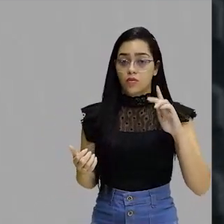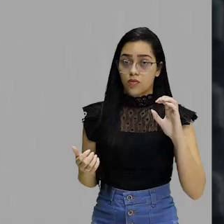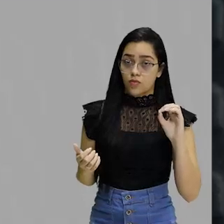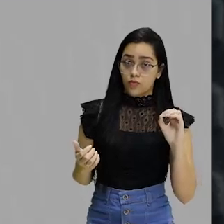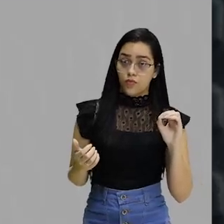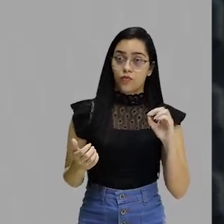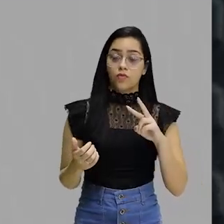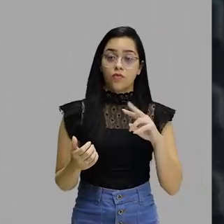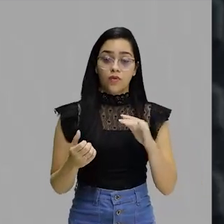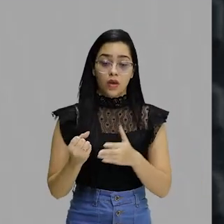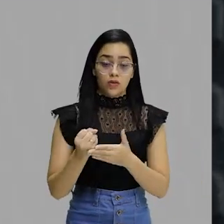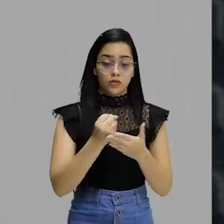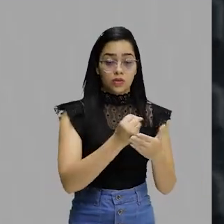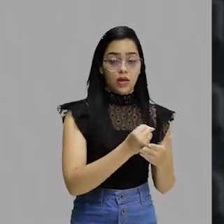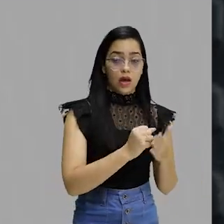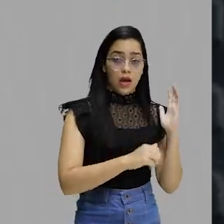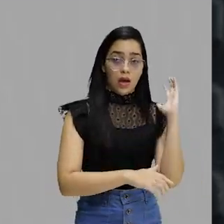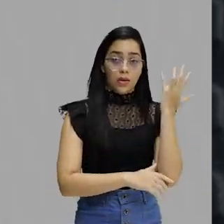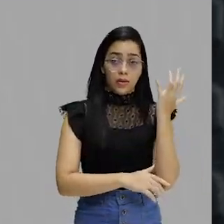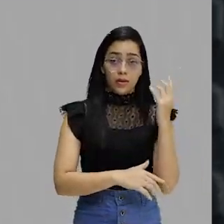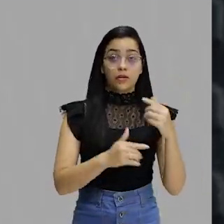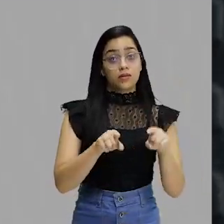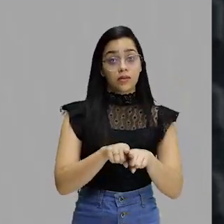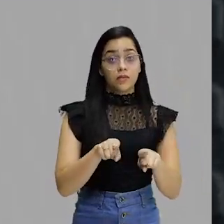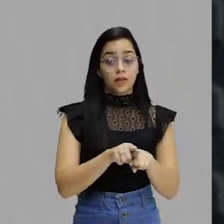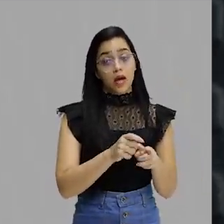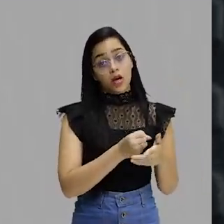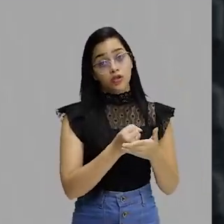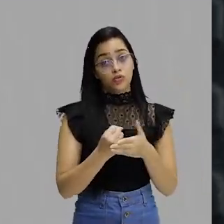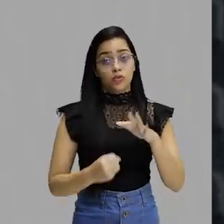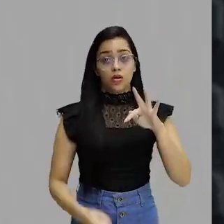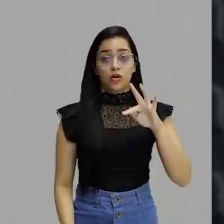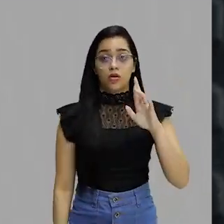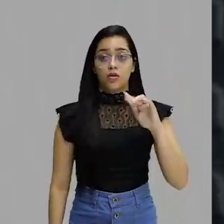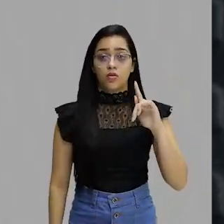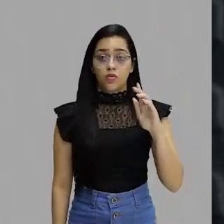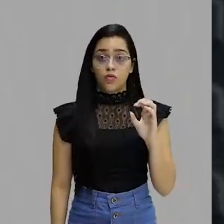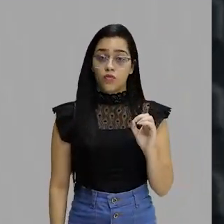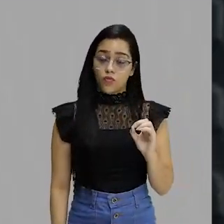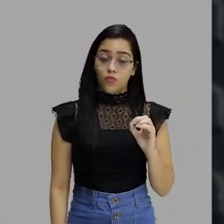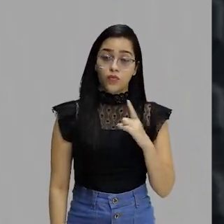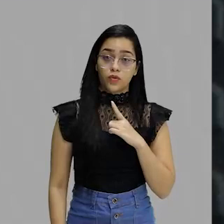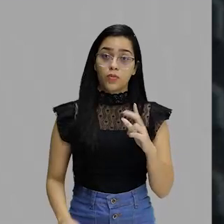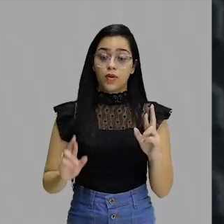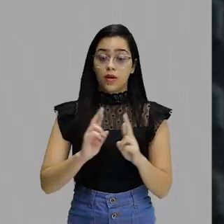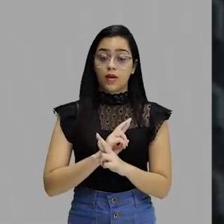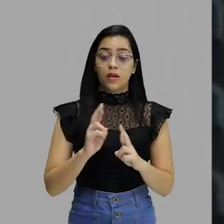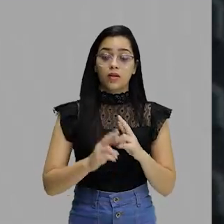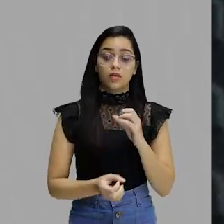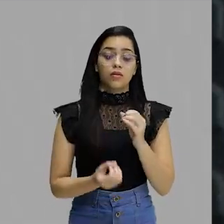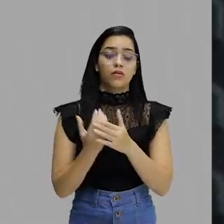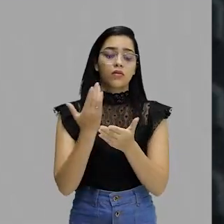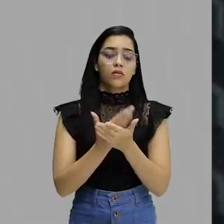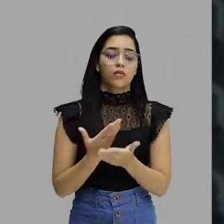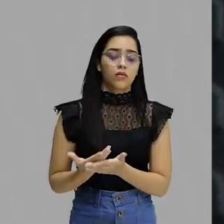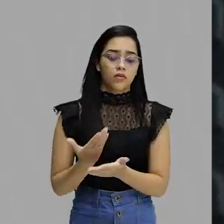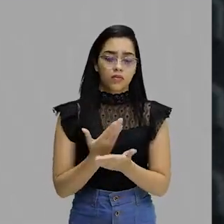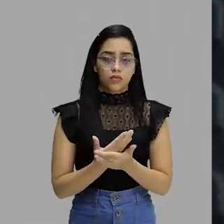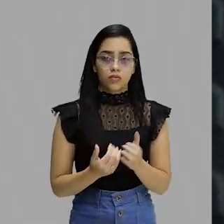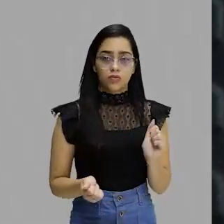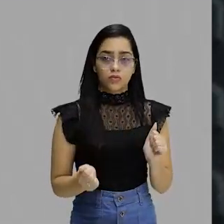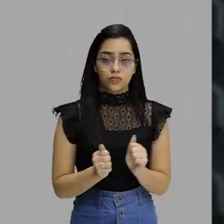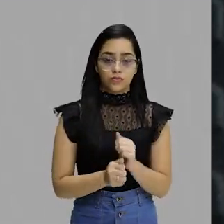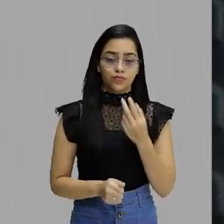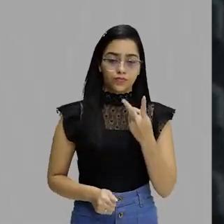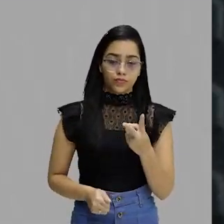vai ajudar a planta e a planta ajuda o fungo. Então, nós temos uma relação ecológica entre indivíduos de